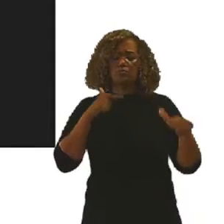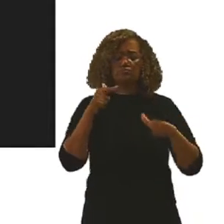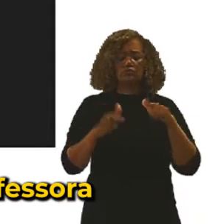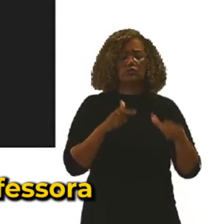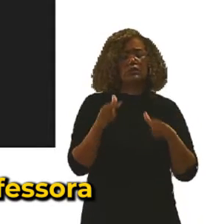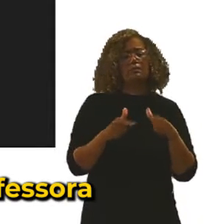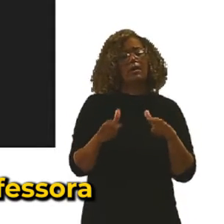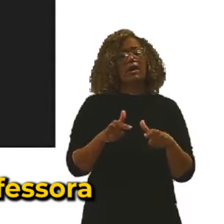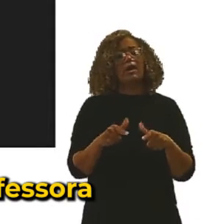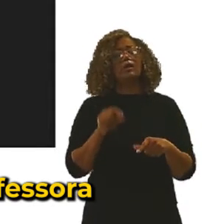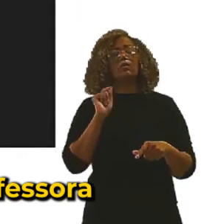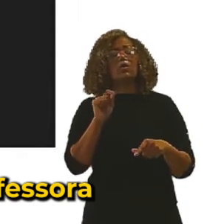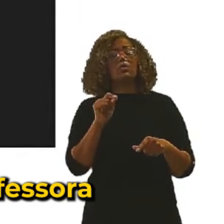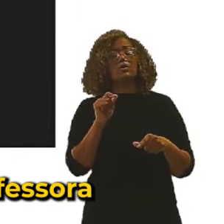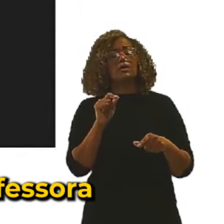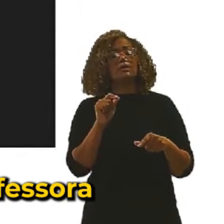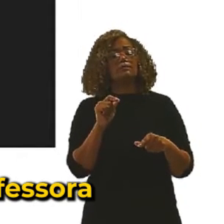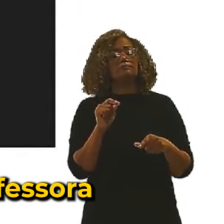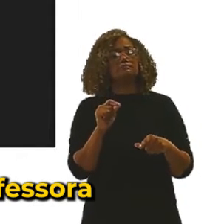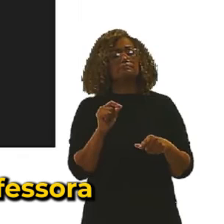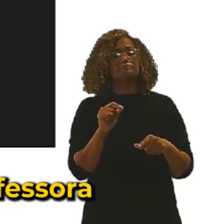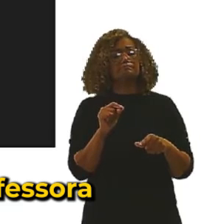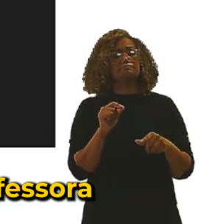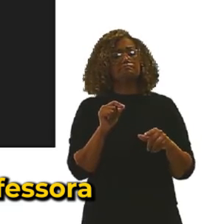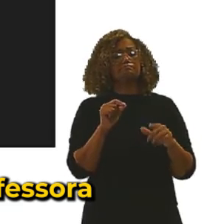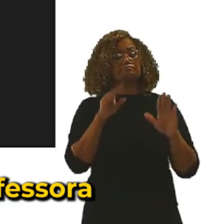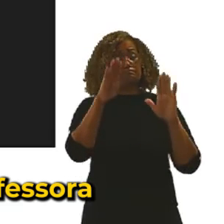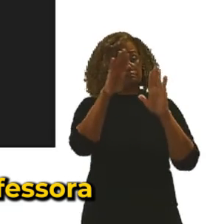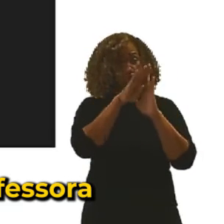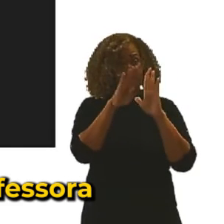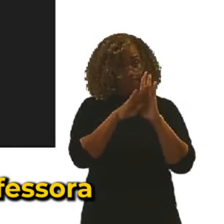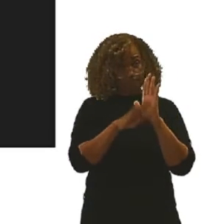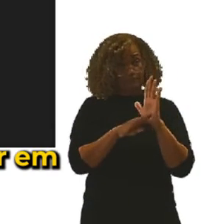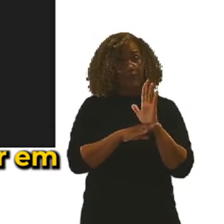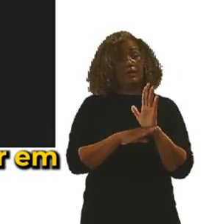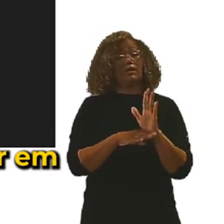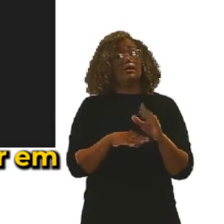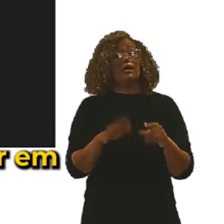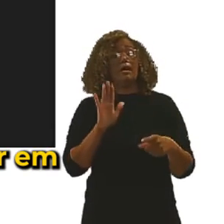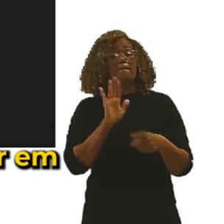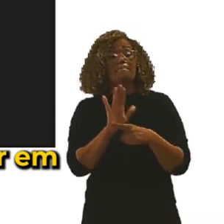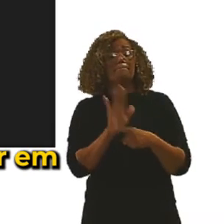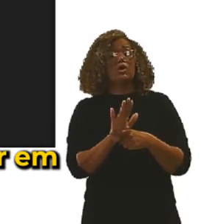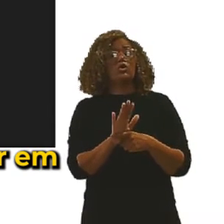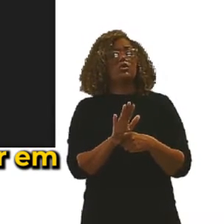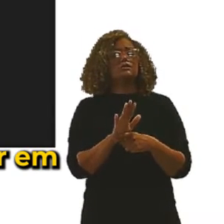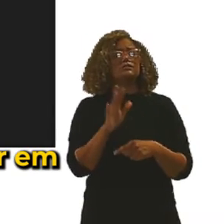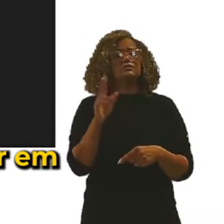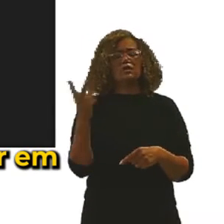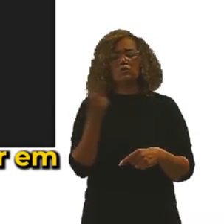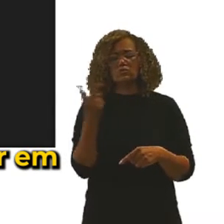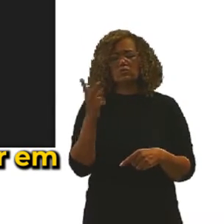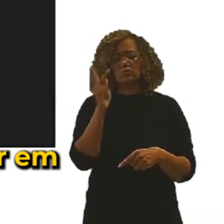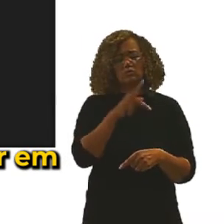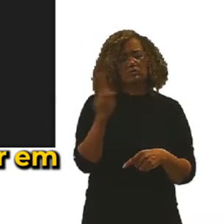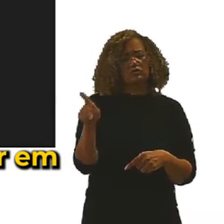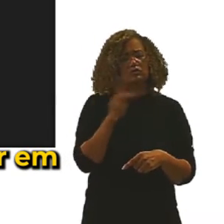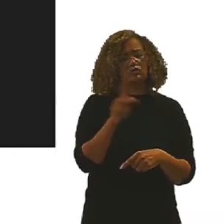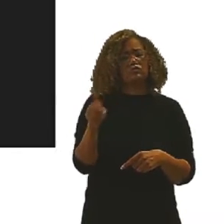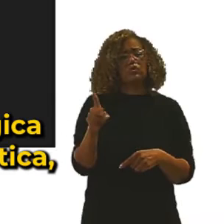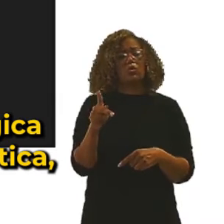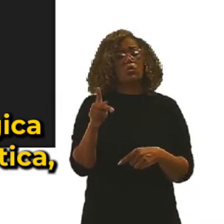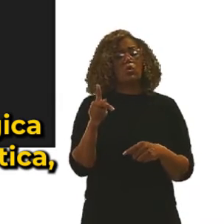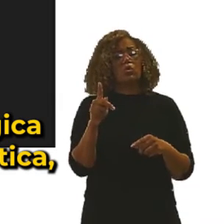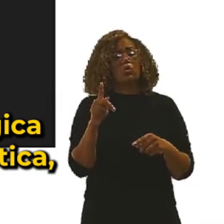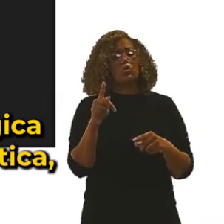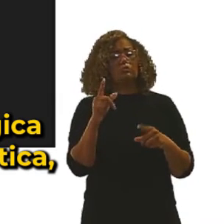Risco. Esse formulário, né, conforme até palavras, né, da professora Ana Paula Antunes Martins, que é doutora em Sociologia da